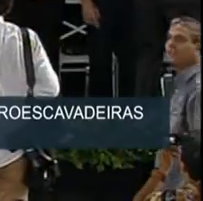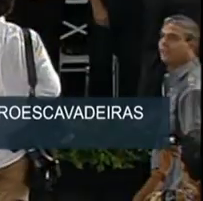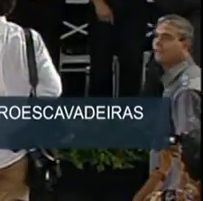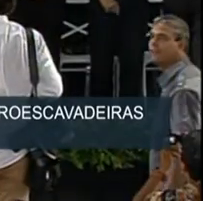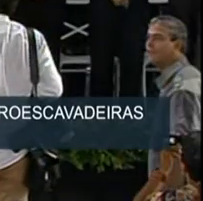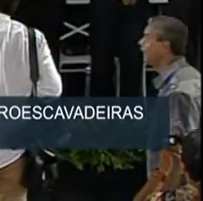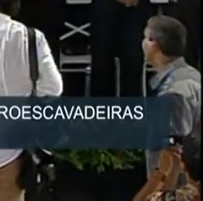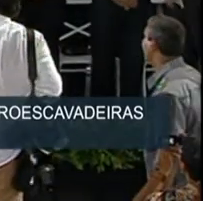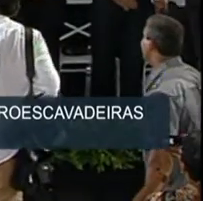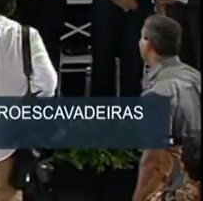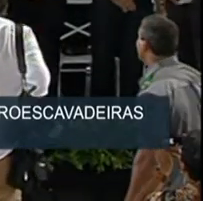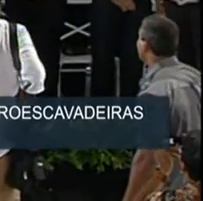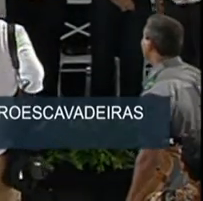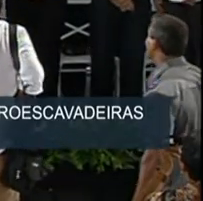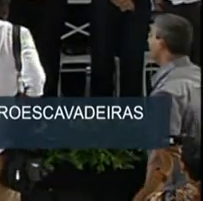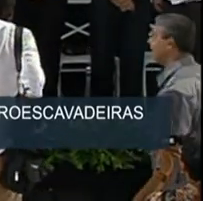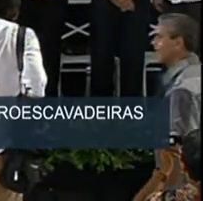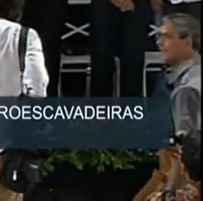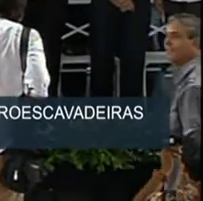Isso.